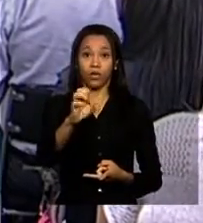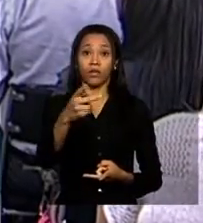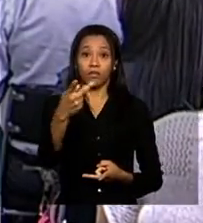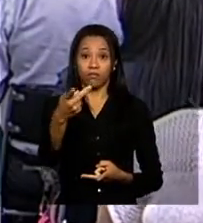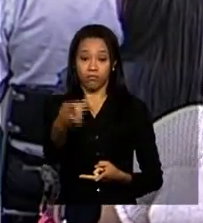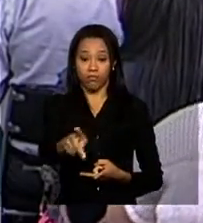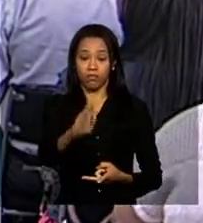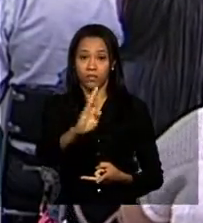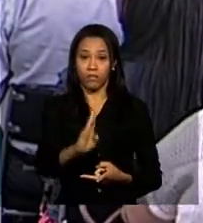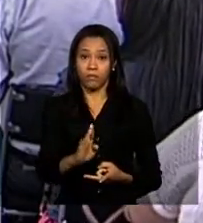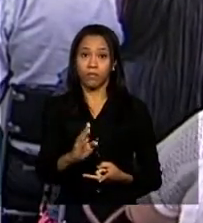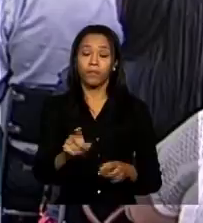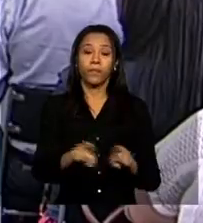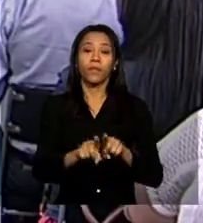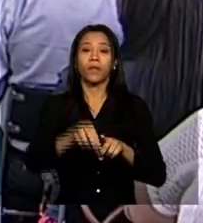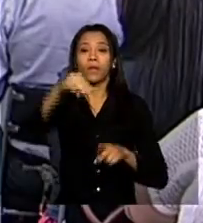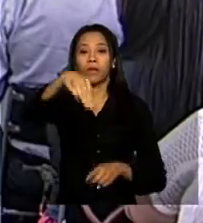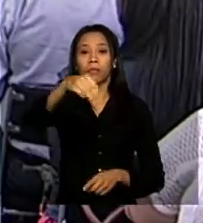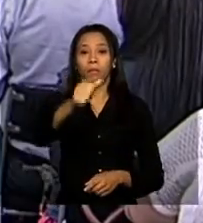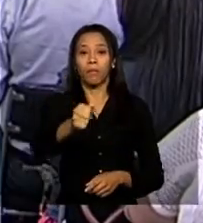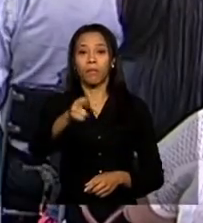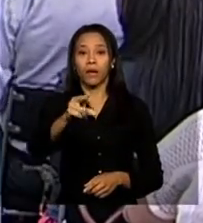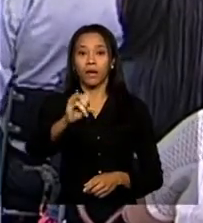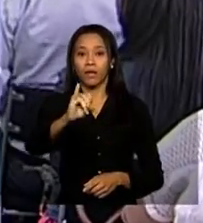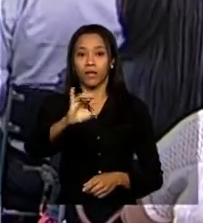Brasil, Marielle Ramírez,